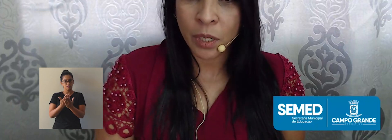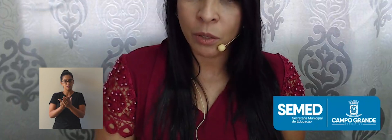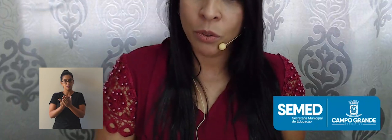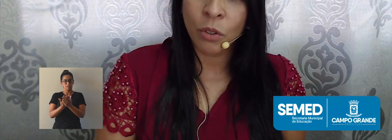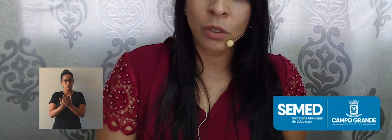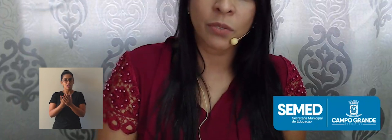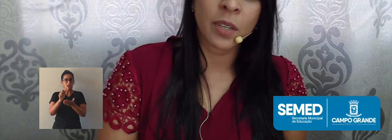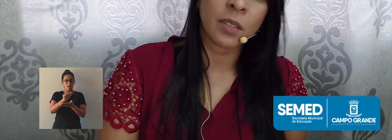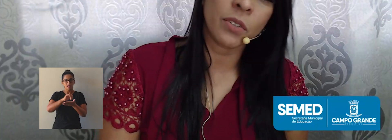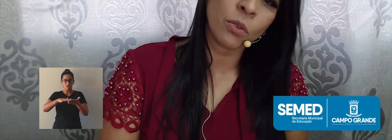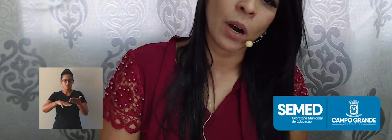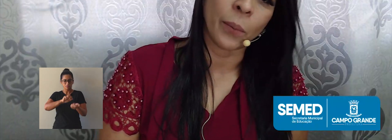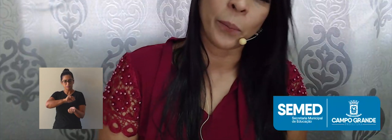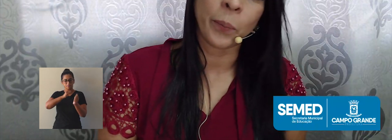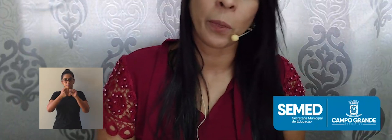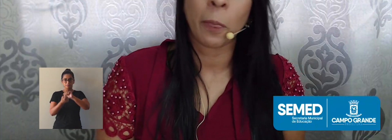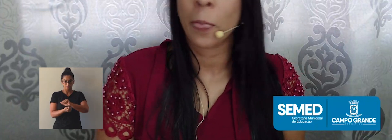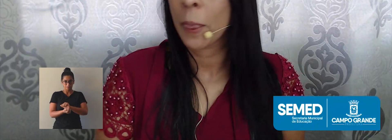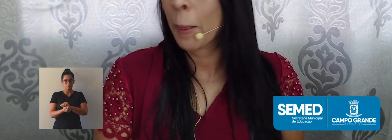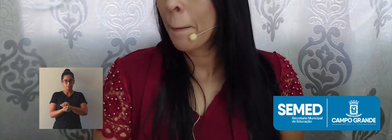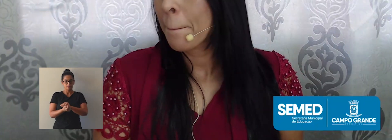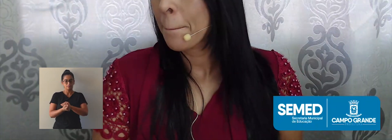adaptados para os alunos com deficiência visual.